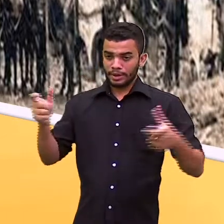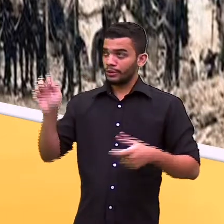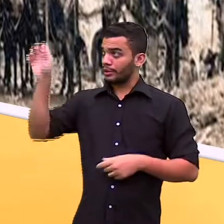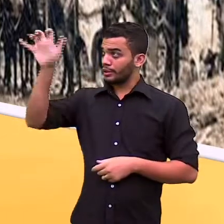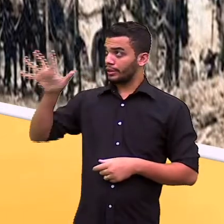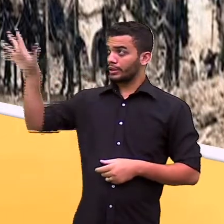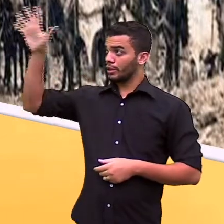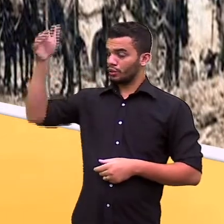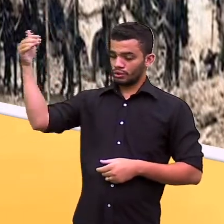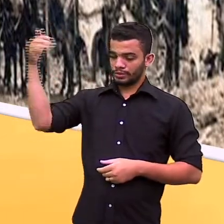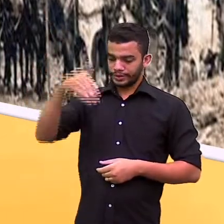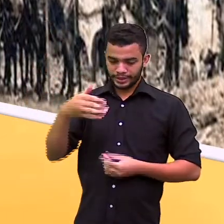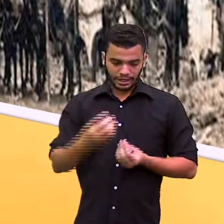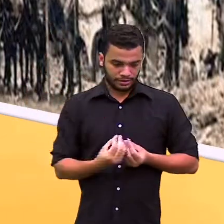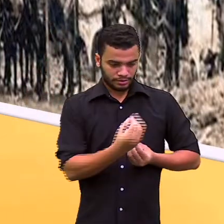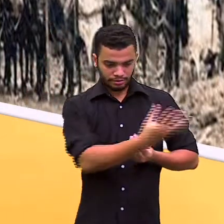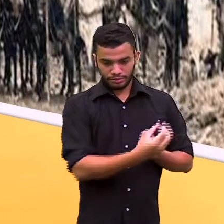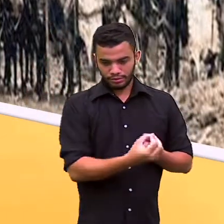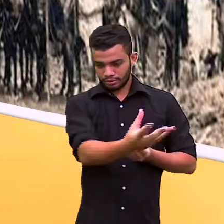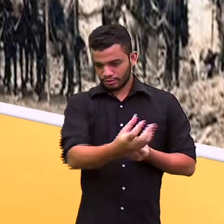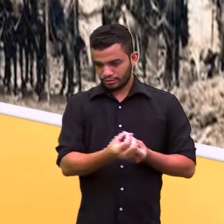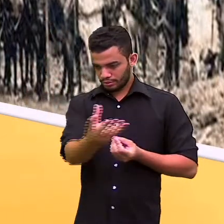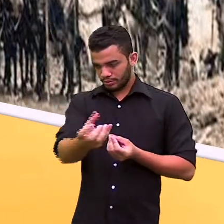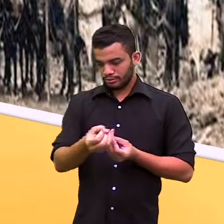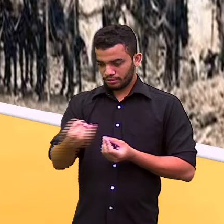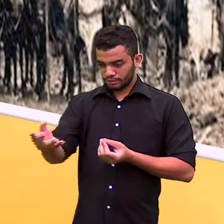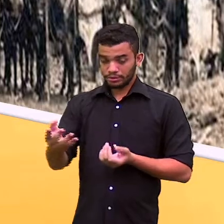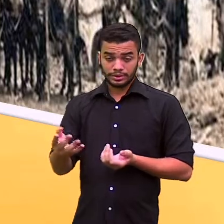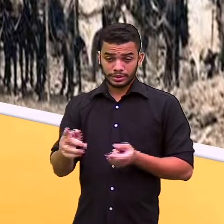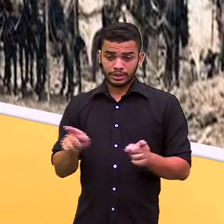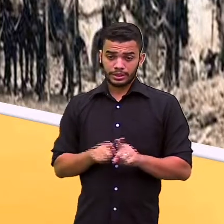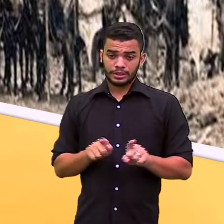diamante seguiam para o Portugal nesta mesma rota.